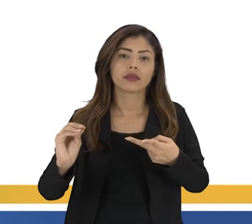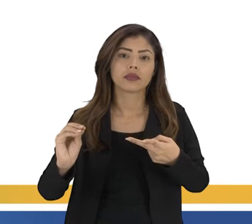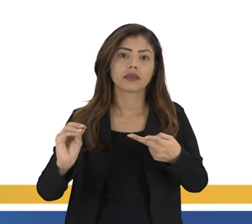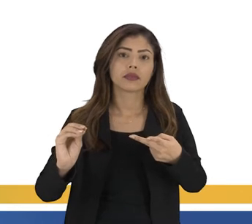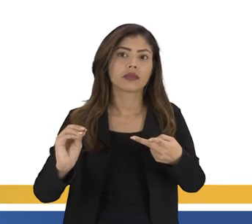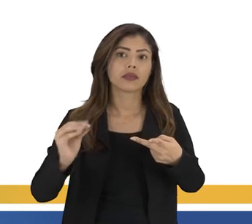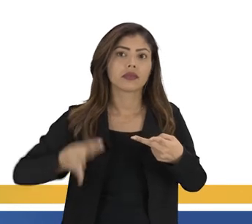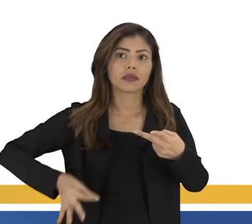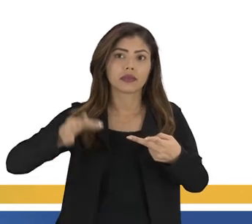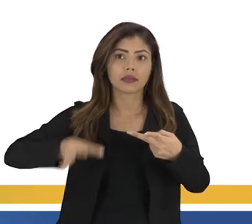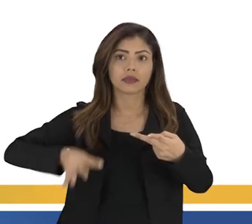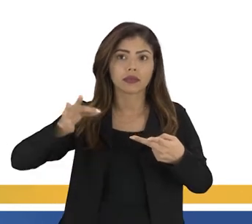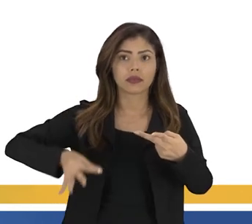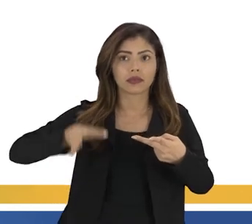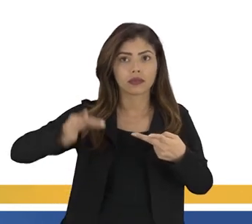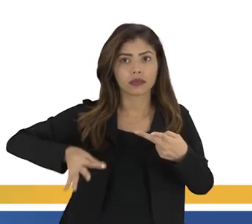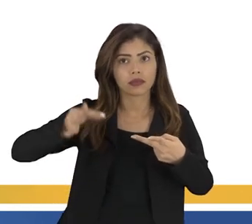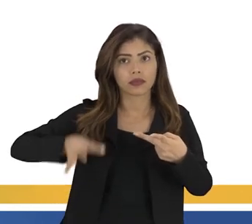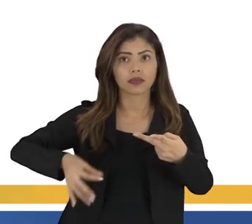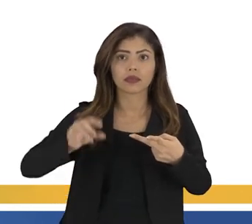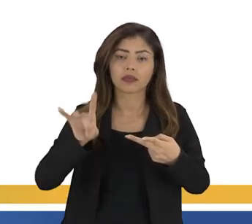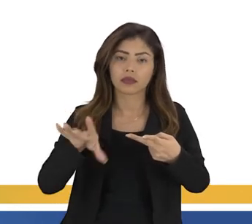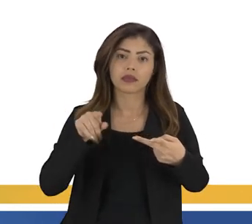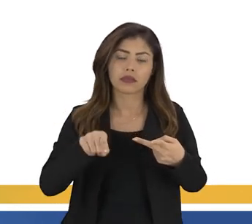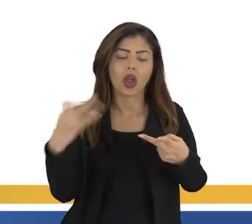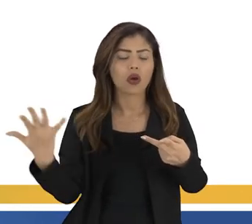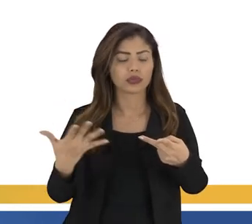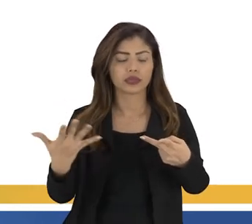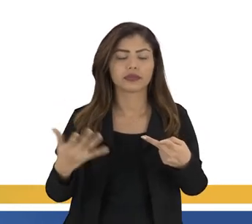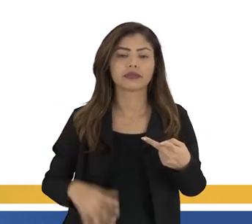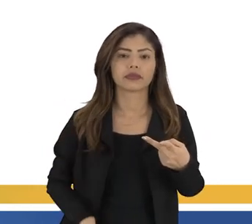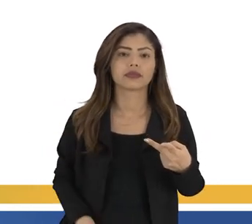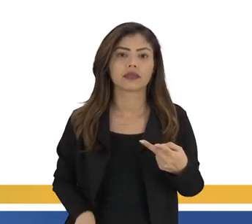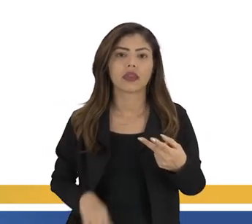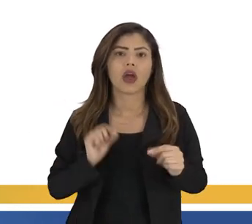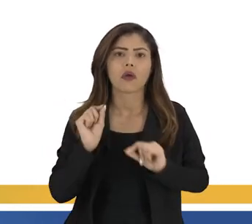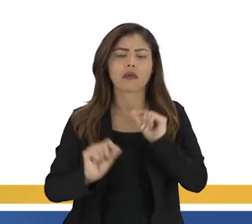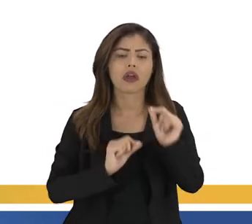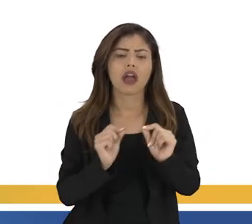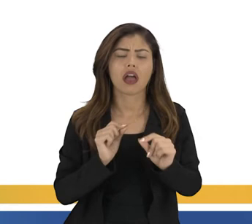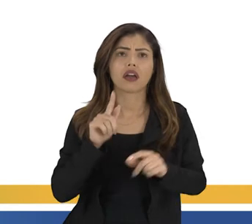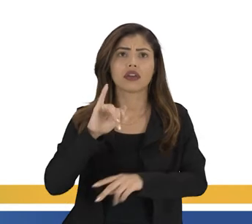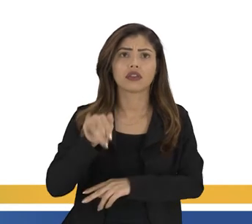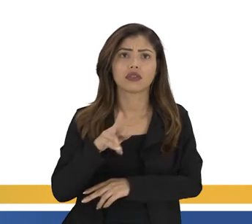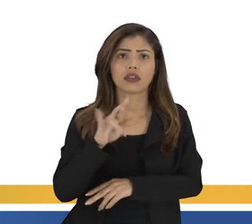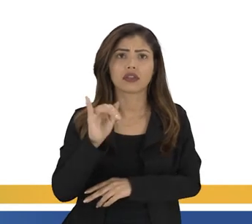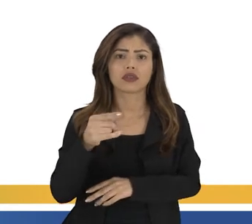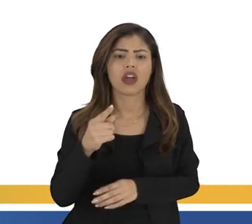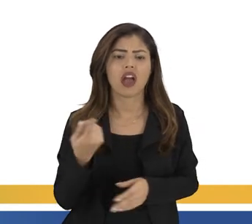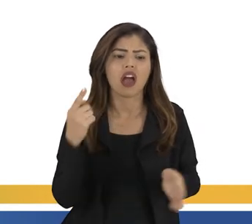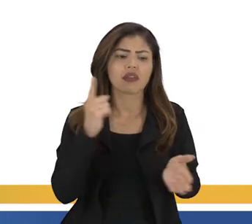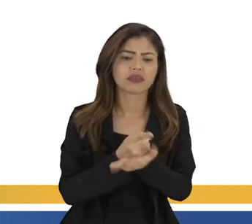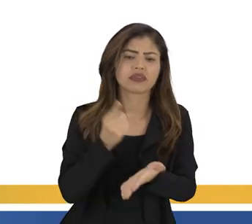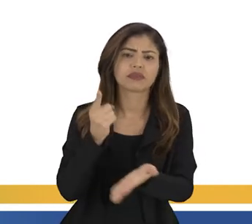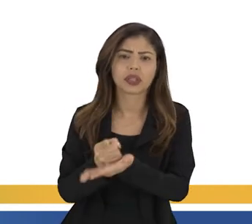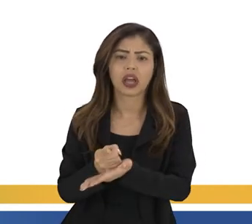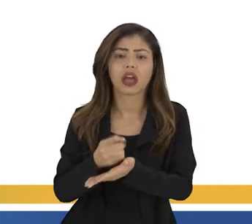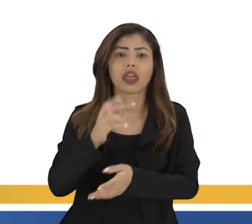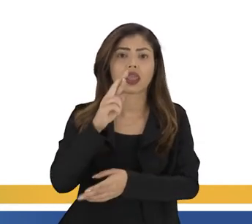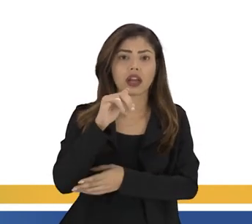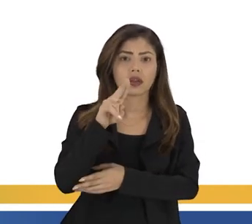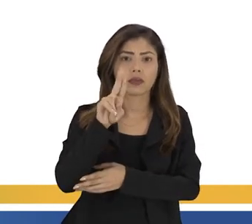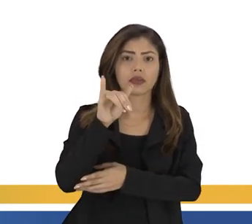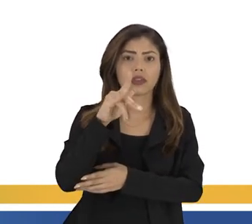era a é uma espécie de jurisprudência que nós temos hoje né o que são jurisprudência são julgados dos tribunais